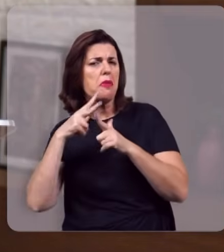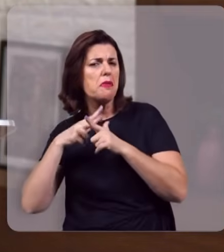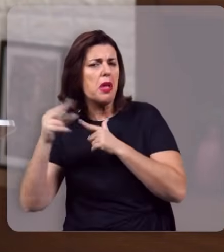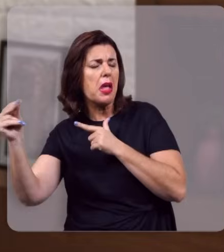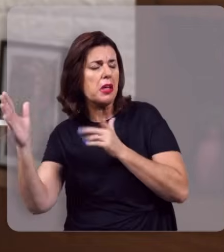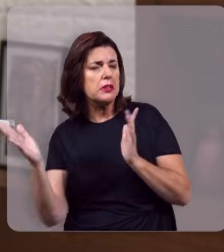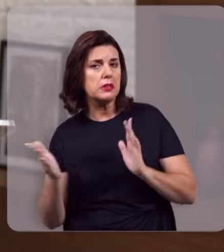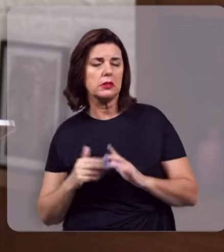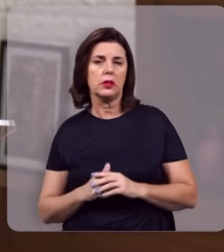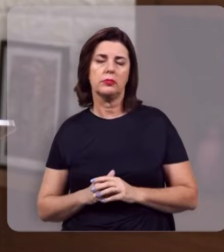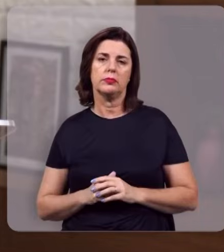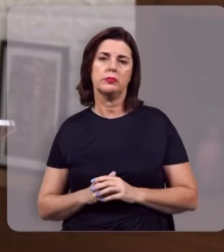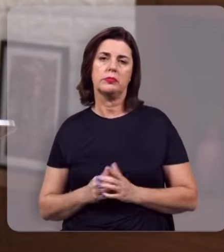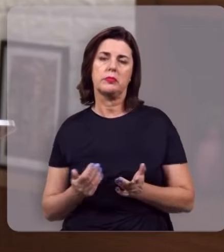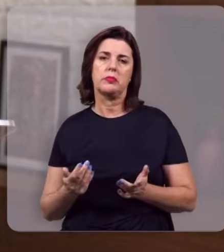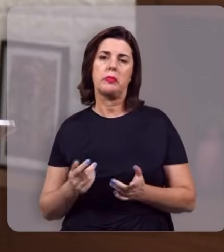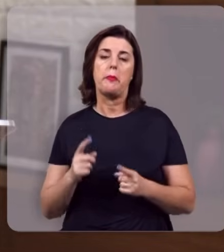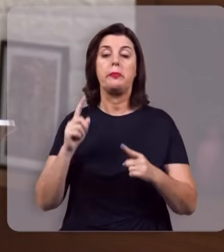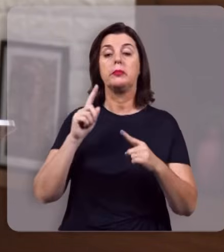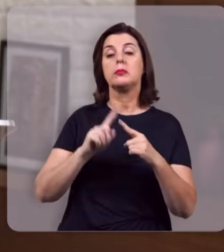sucumbiu à